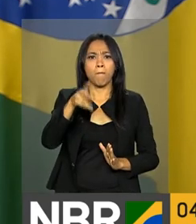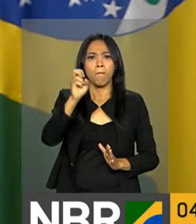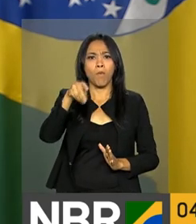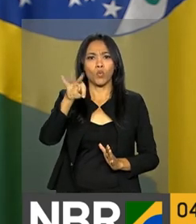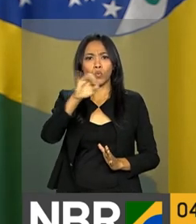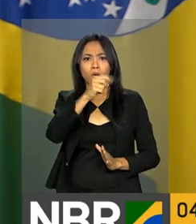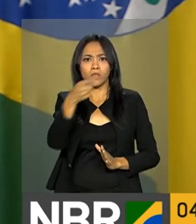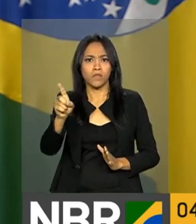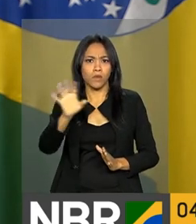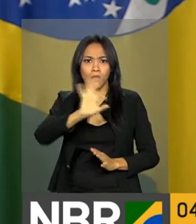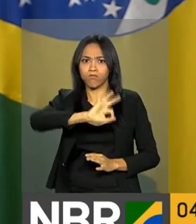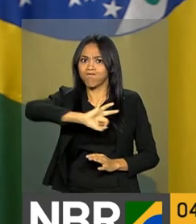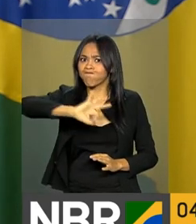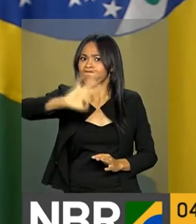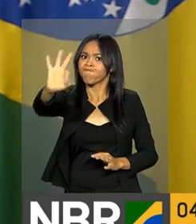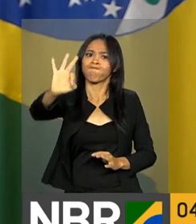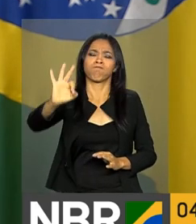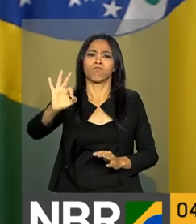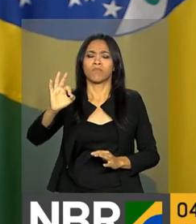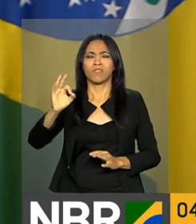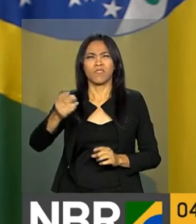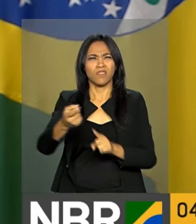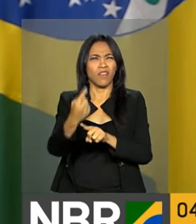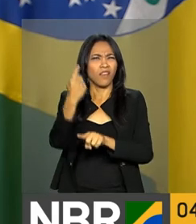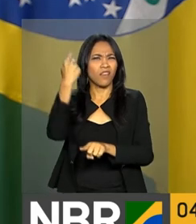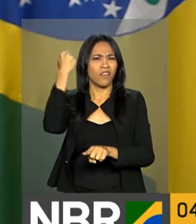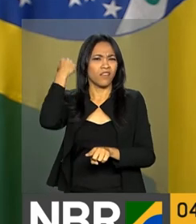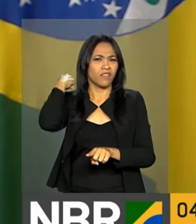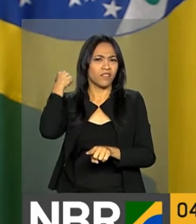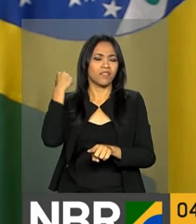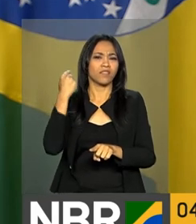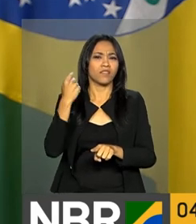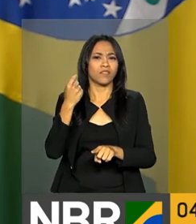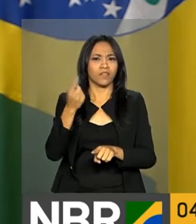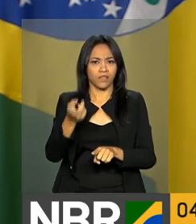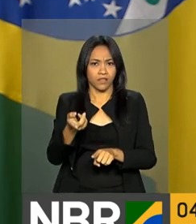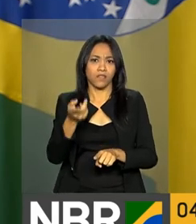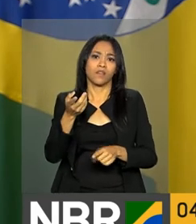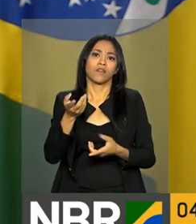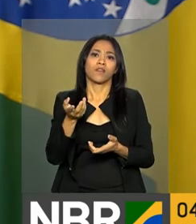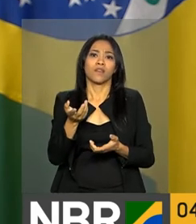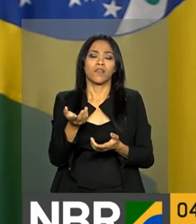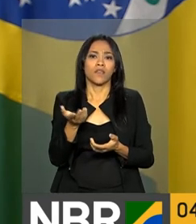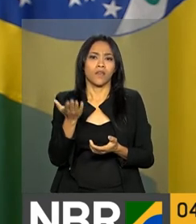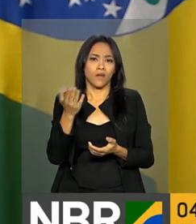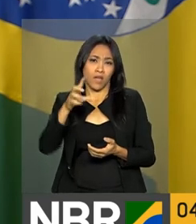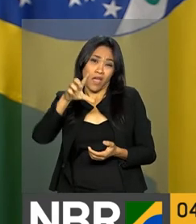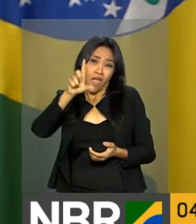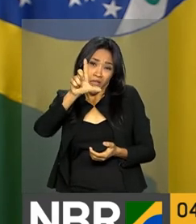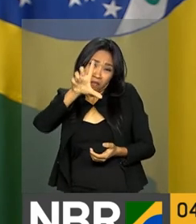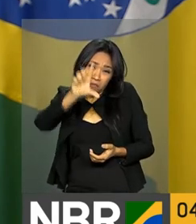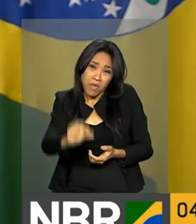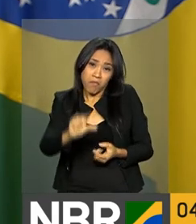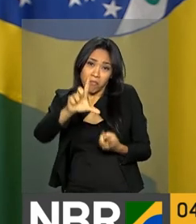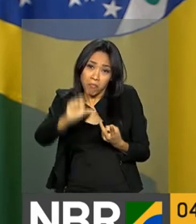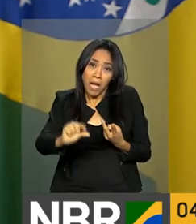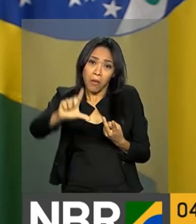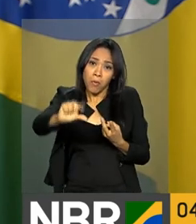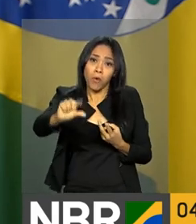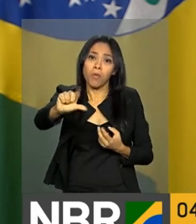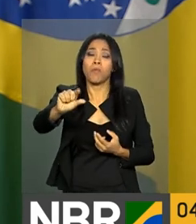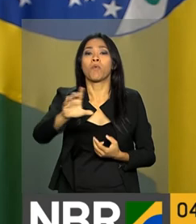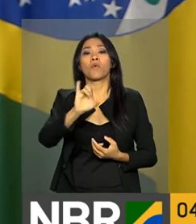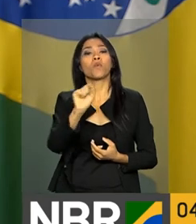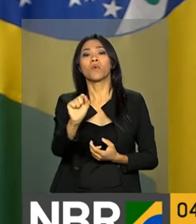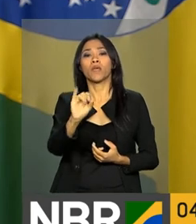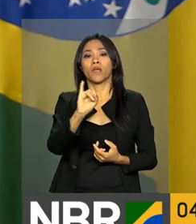já se verificou desde que se instalou o índice nem os índices eram bem inferiores ao longo do tempo e é